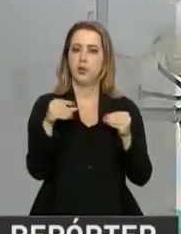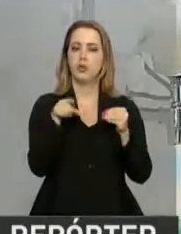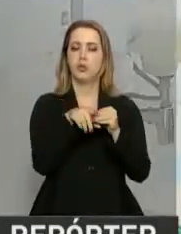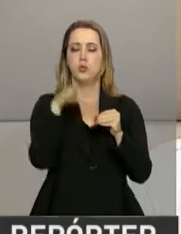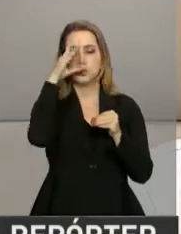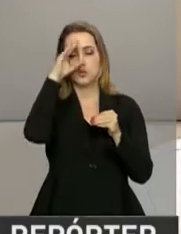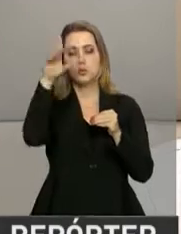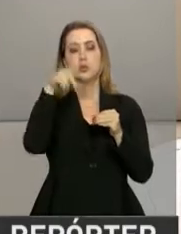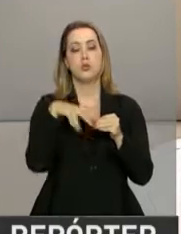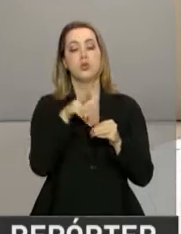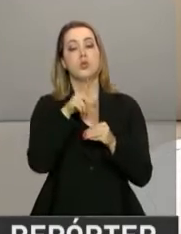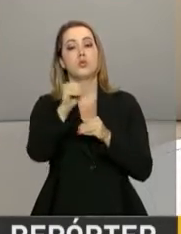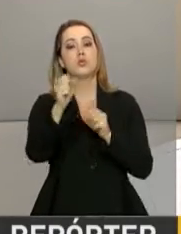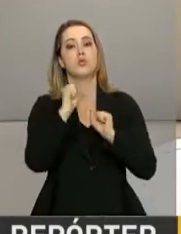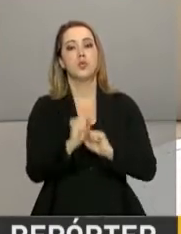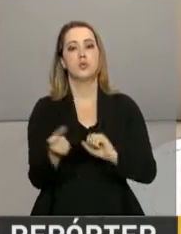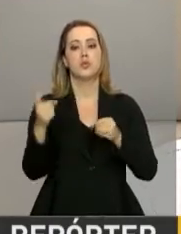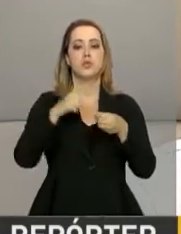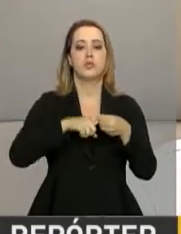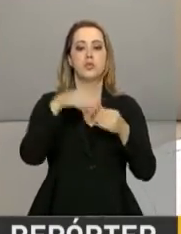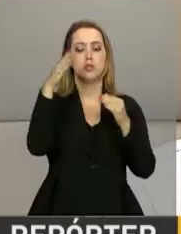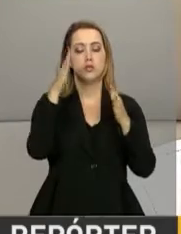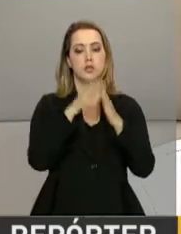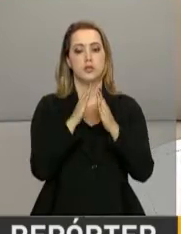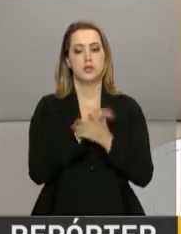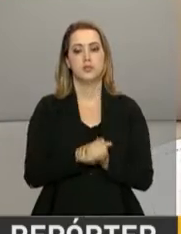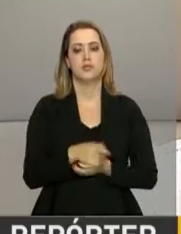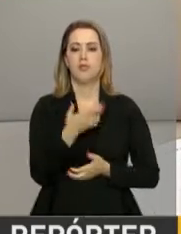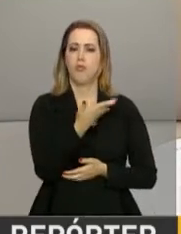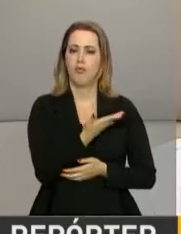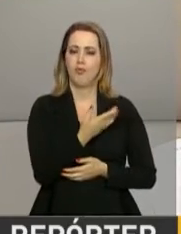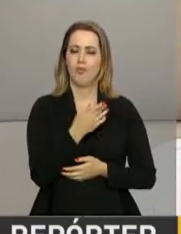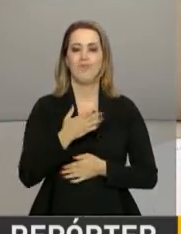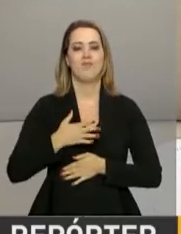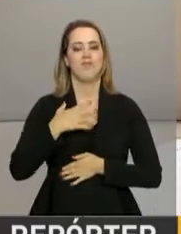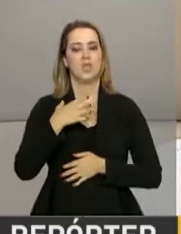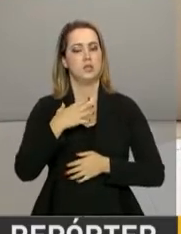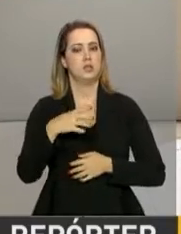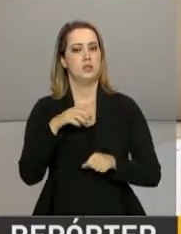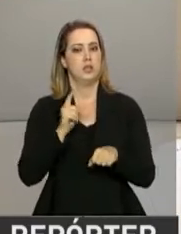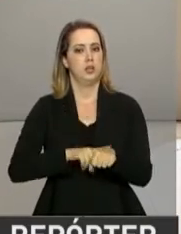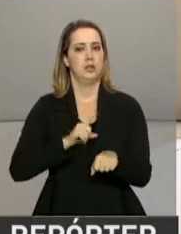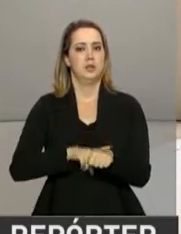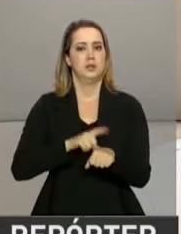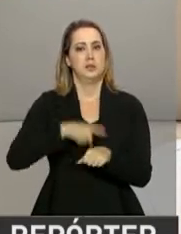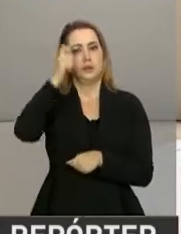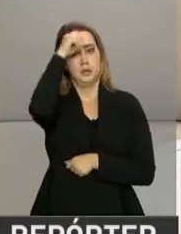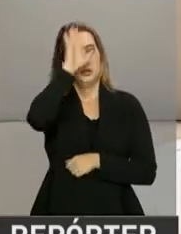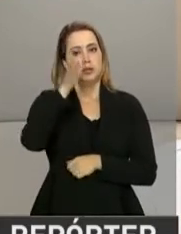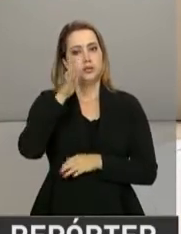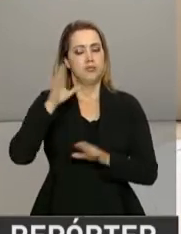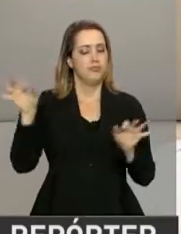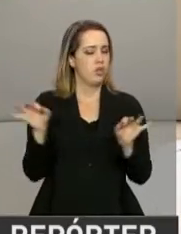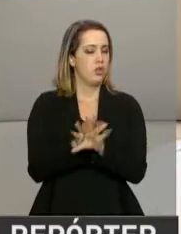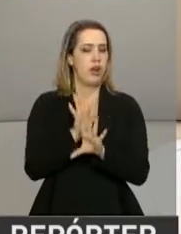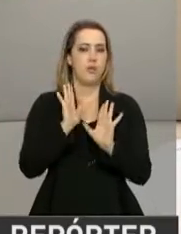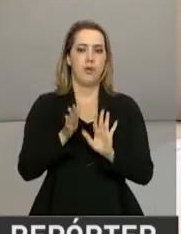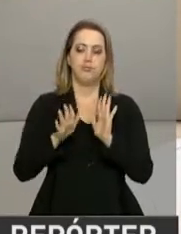para casa. A parte mais ruim já passou. A mais difícil já passou. Agora vamos para frente.